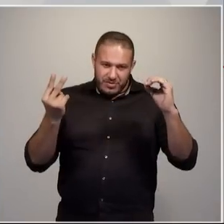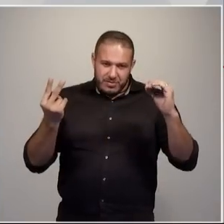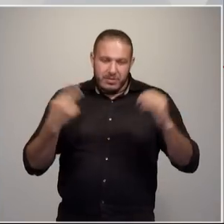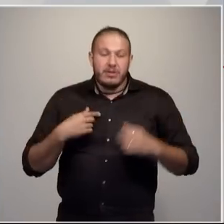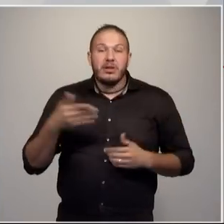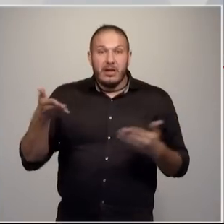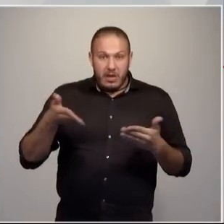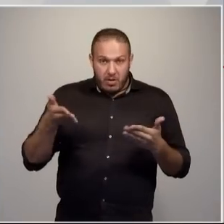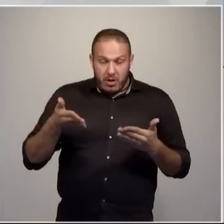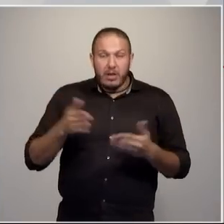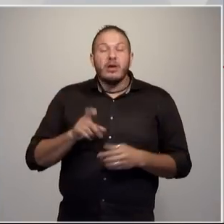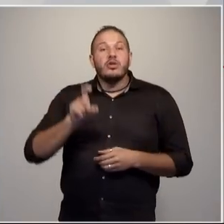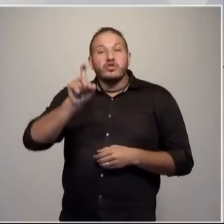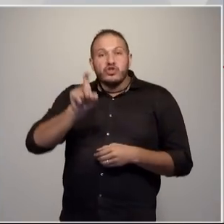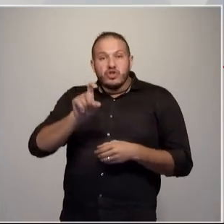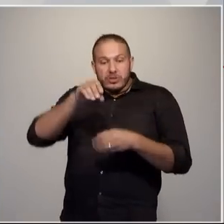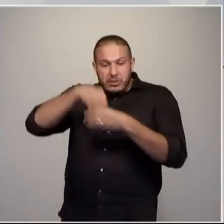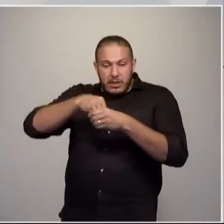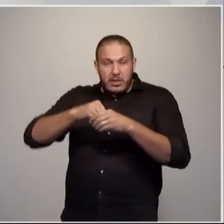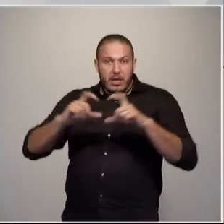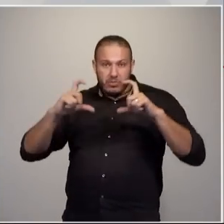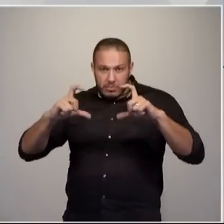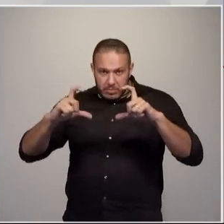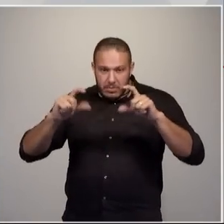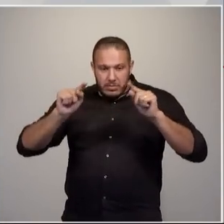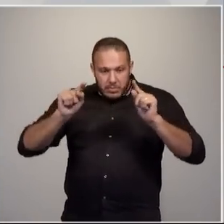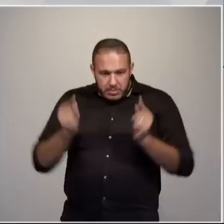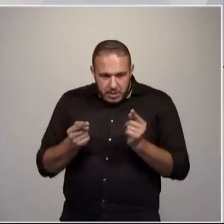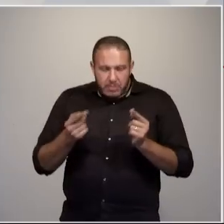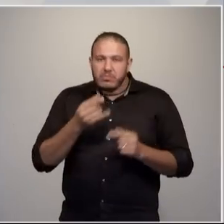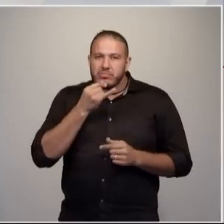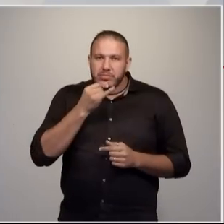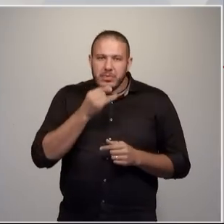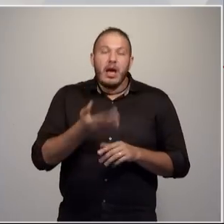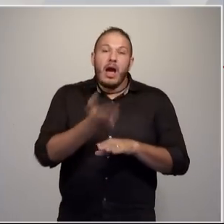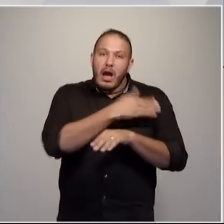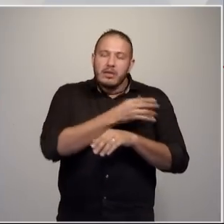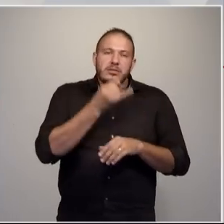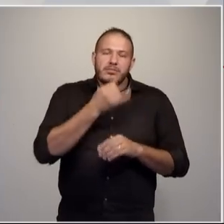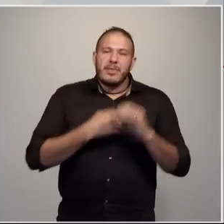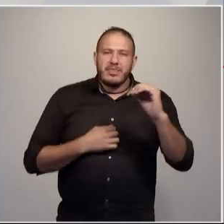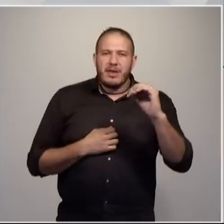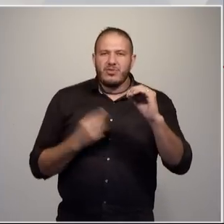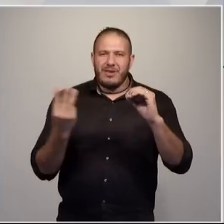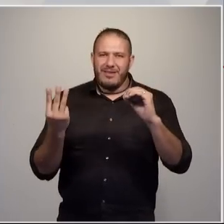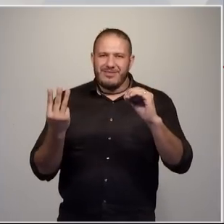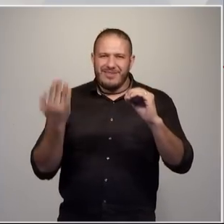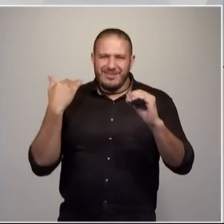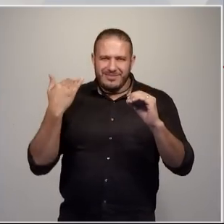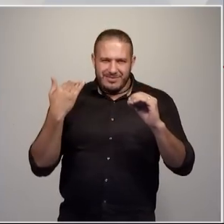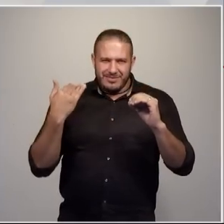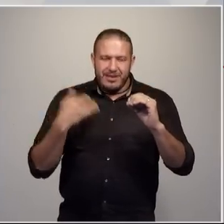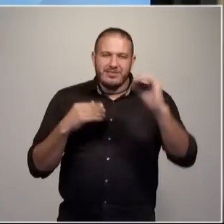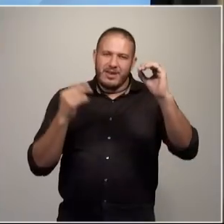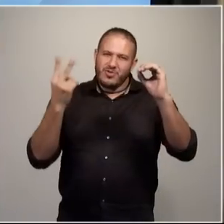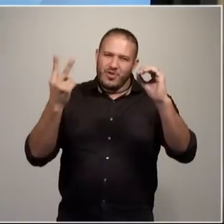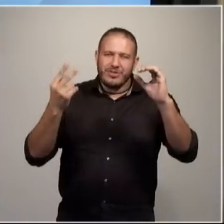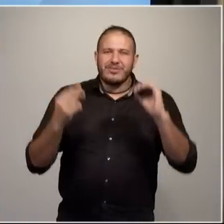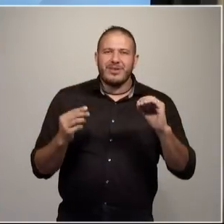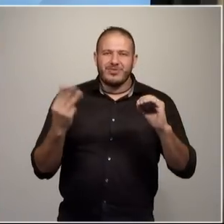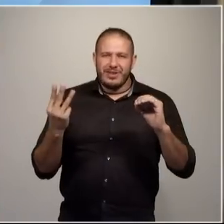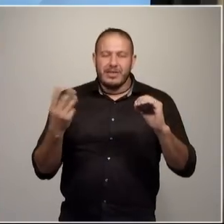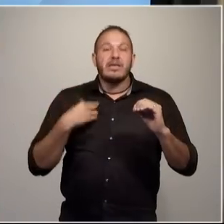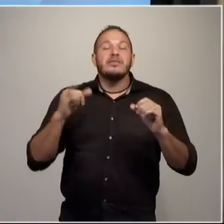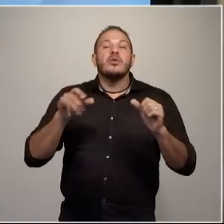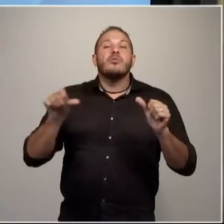O x que está dentro, os extremos de integração de dentro, que no meu exemplo anterior era 0,3. Se eu trocar a ordem, também